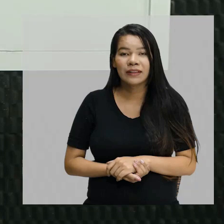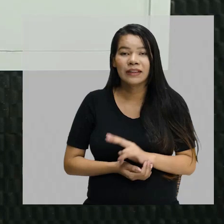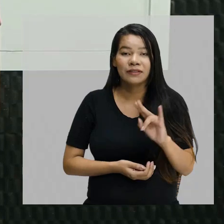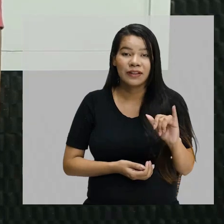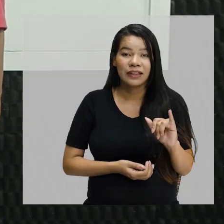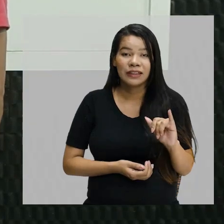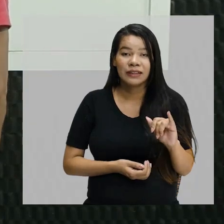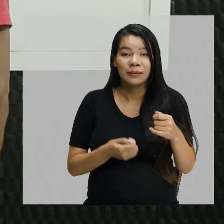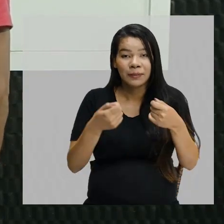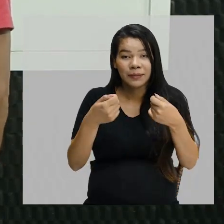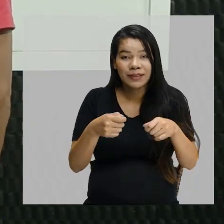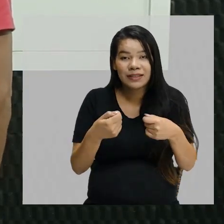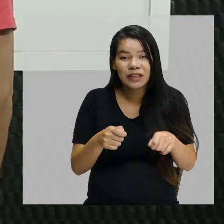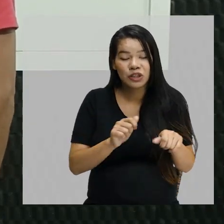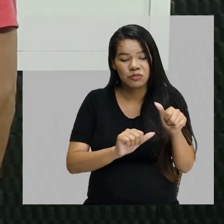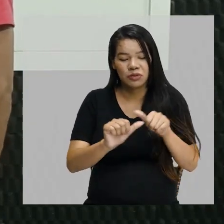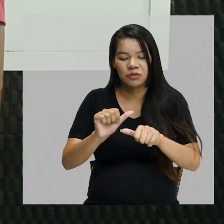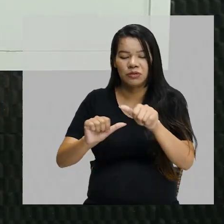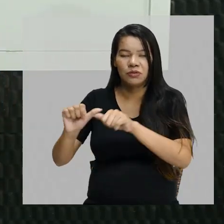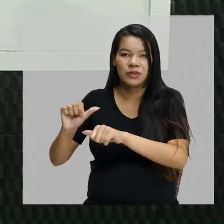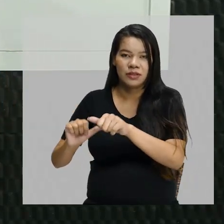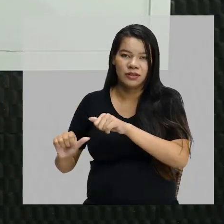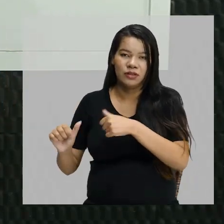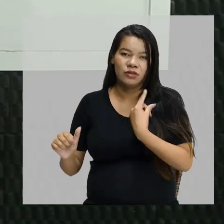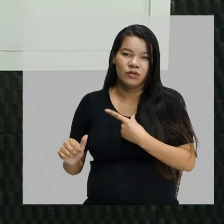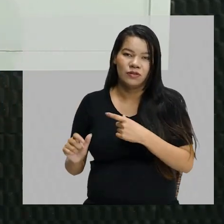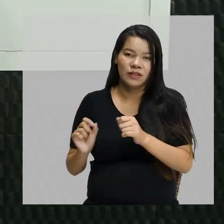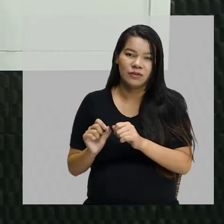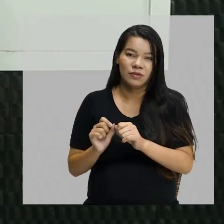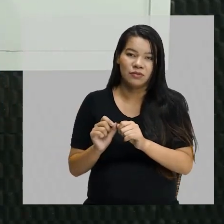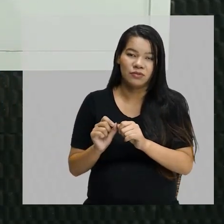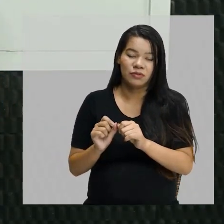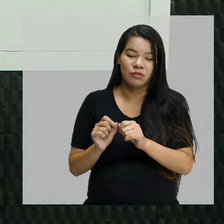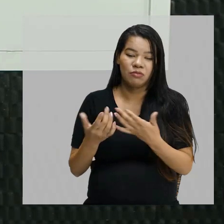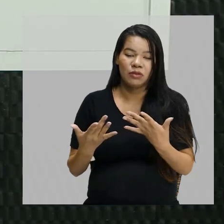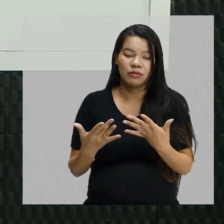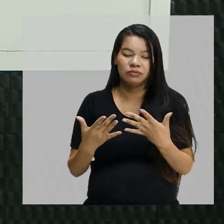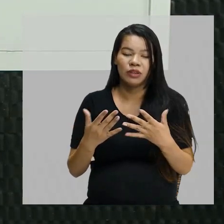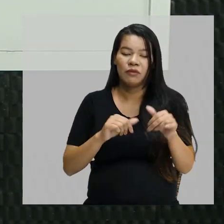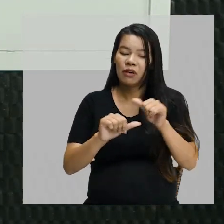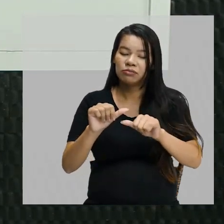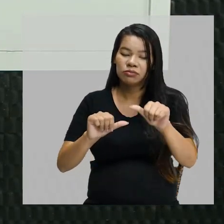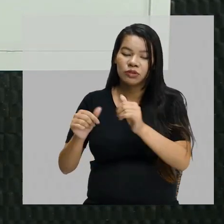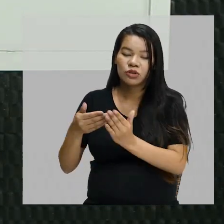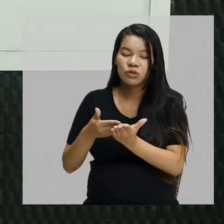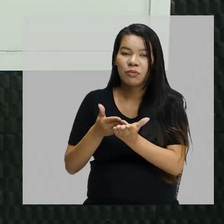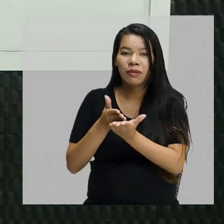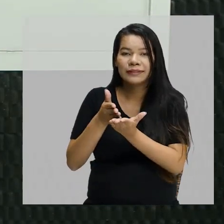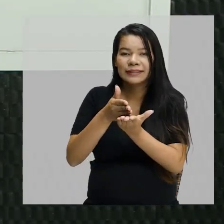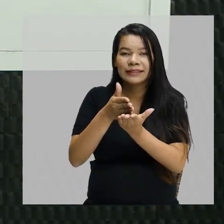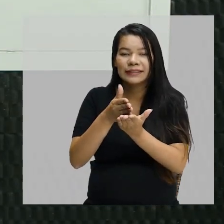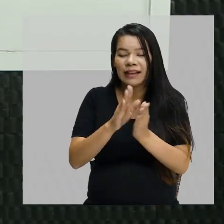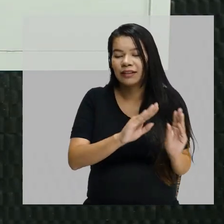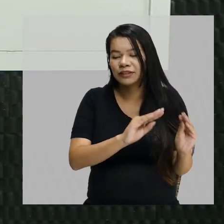necessariamente a ver uma transformação nós vamos fazer assim um processo de passagem em que nós precisamos pegar alguns dados que nós vamos